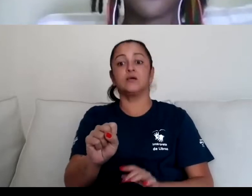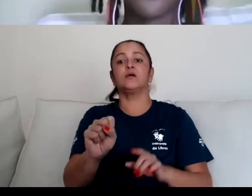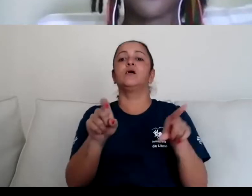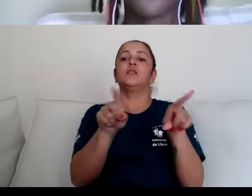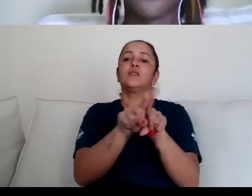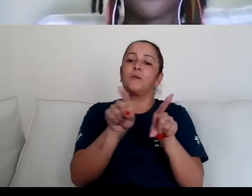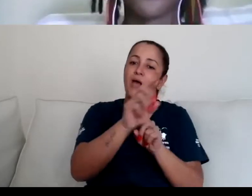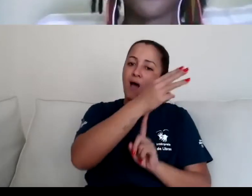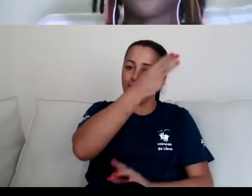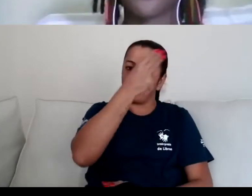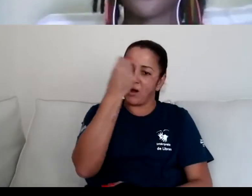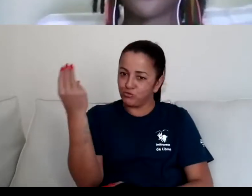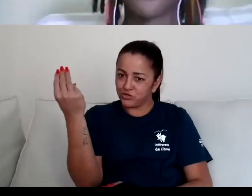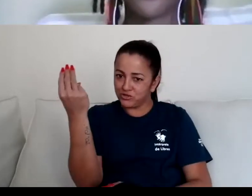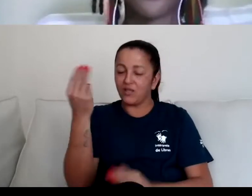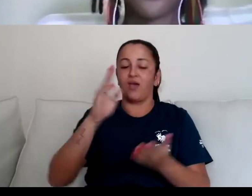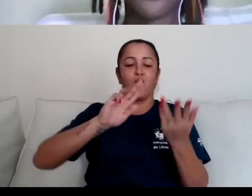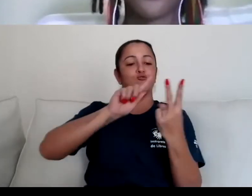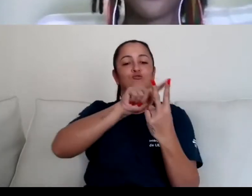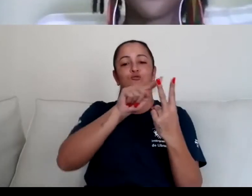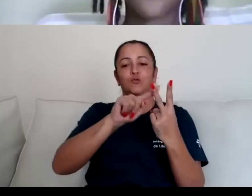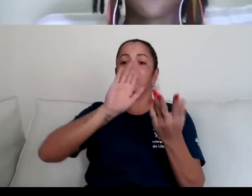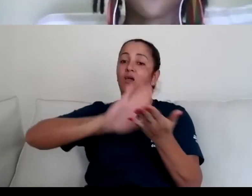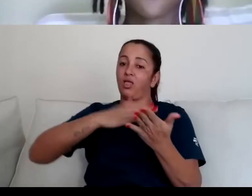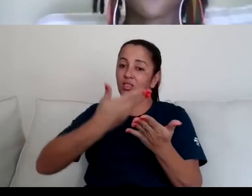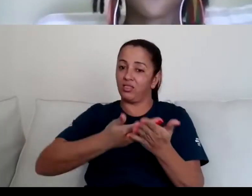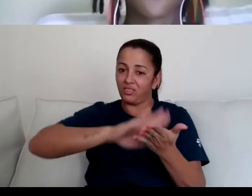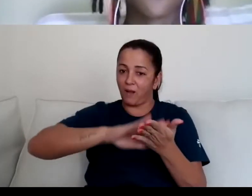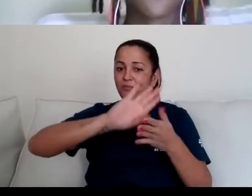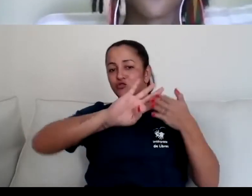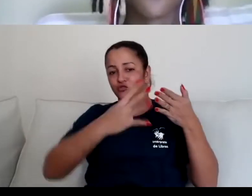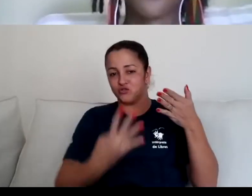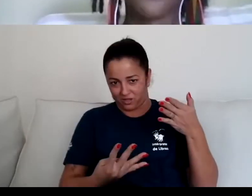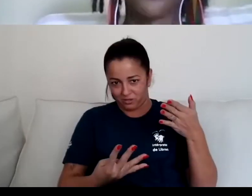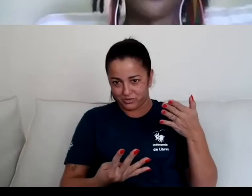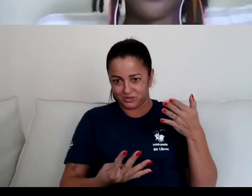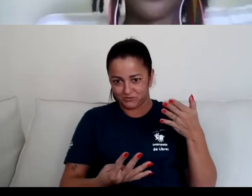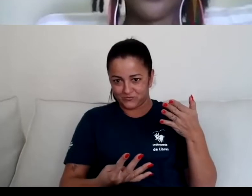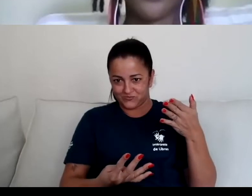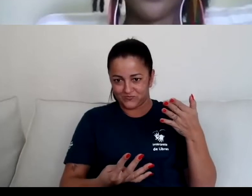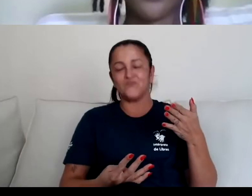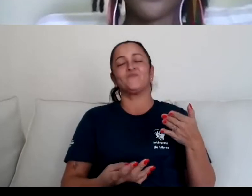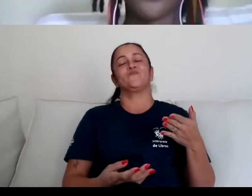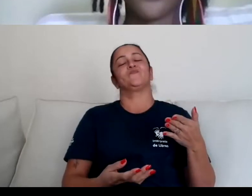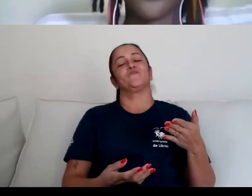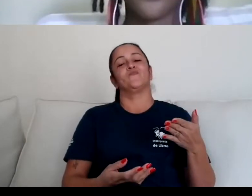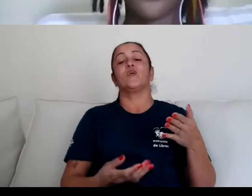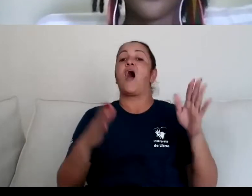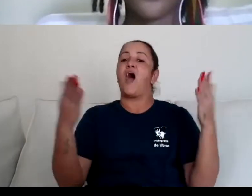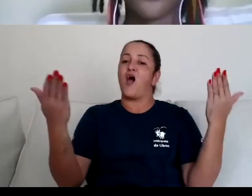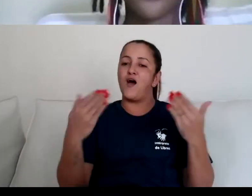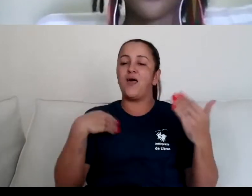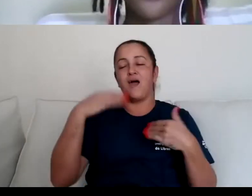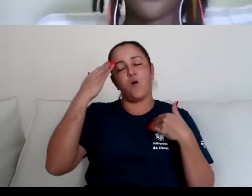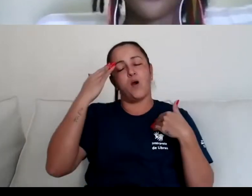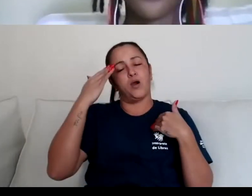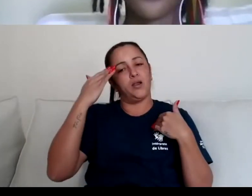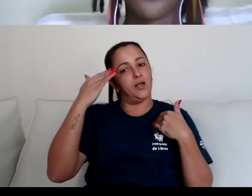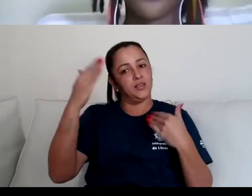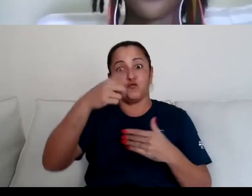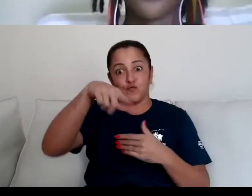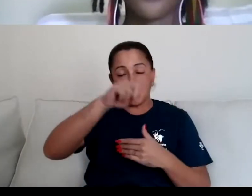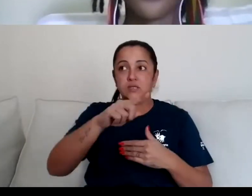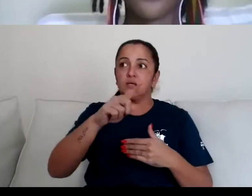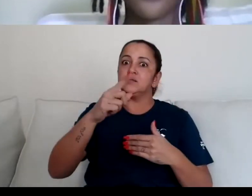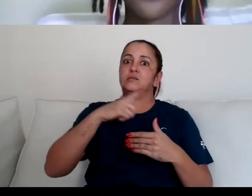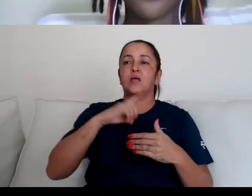e a Mildes Ribeiro, nossos intérpretes de Libras. Desde agora, agradeço a compreensão para eventuais